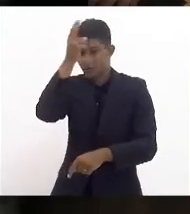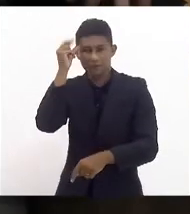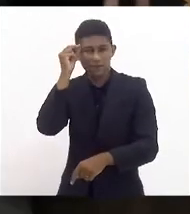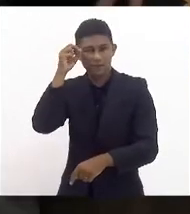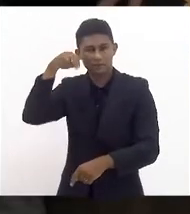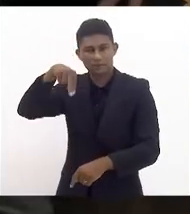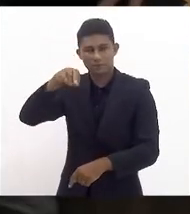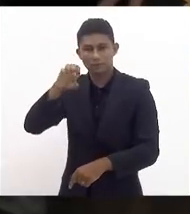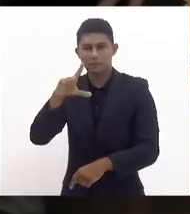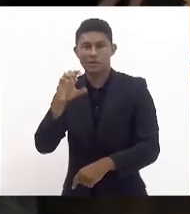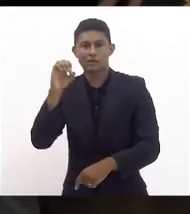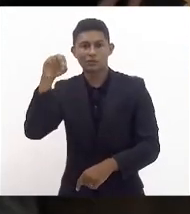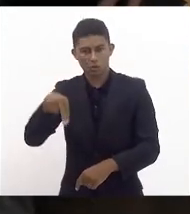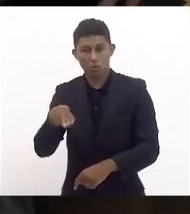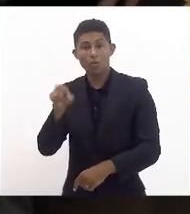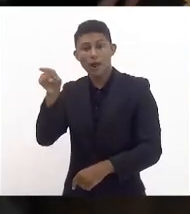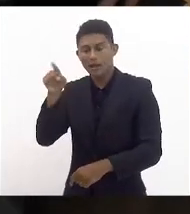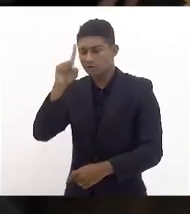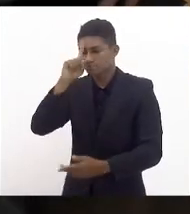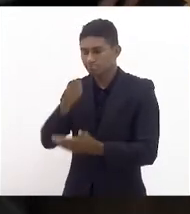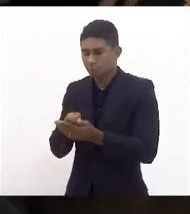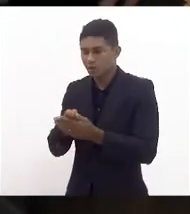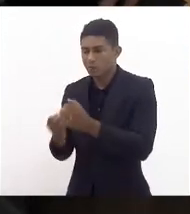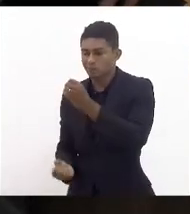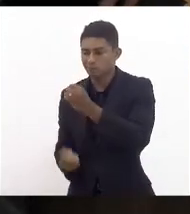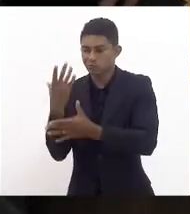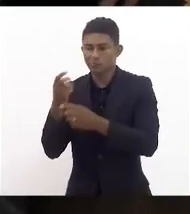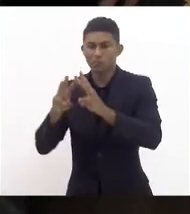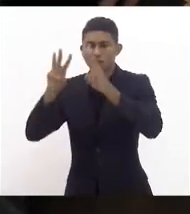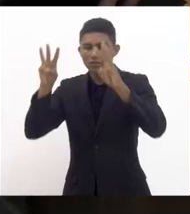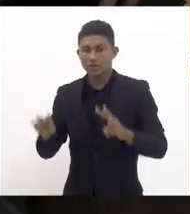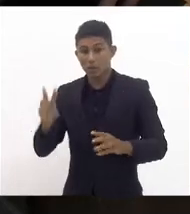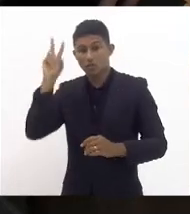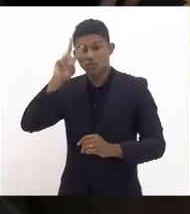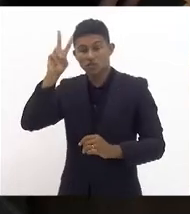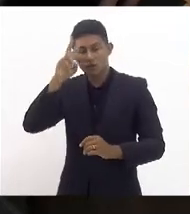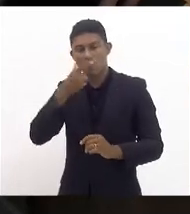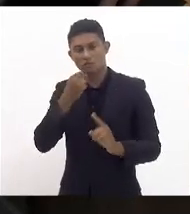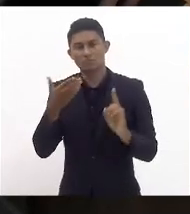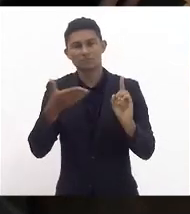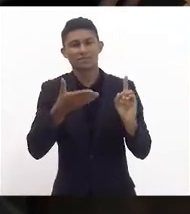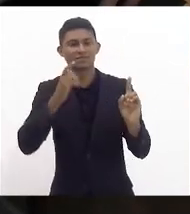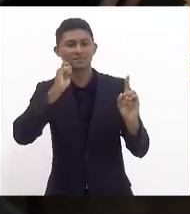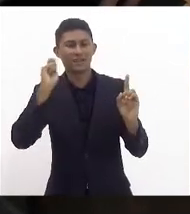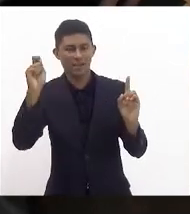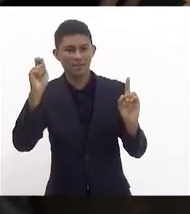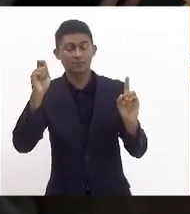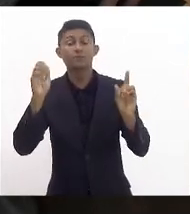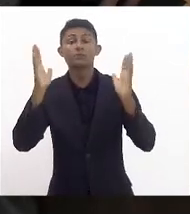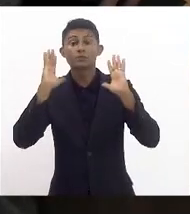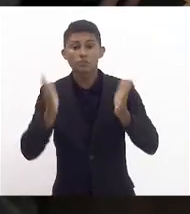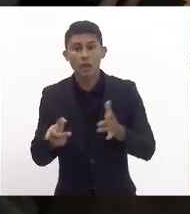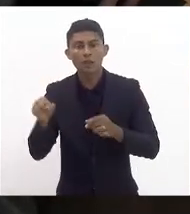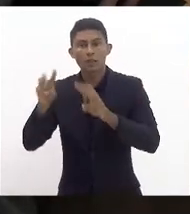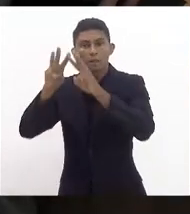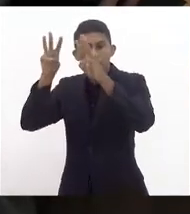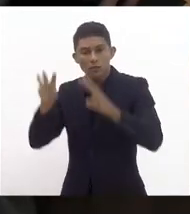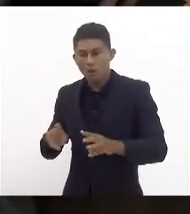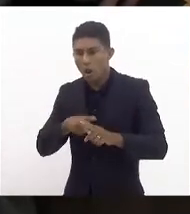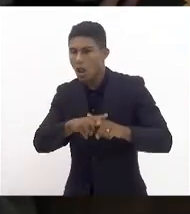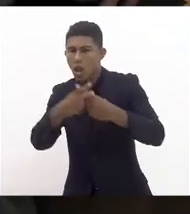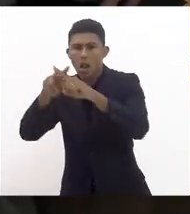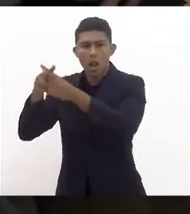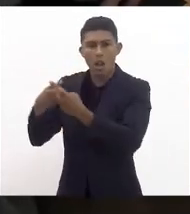com toda a história de Tiradentes. Esse museu foi todo restaurado agora e reinaugurado 50